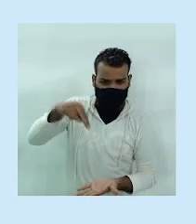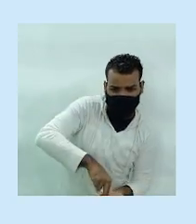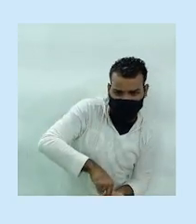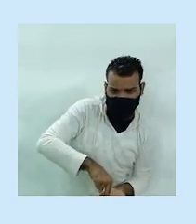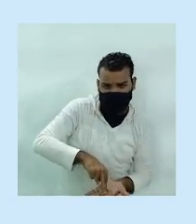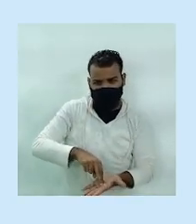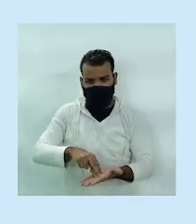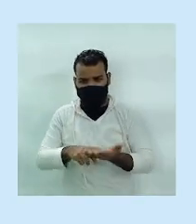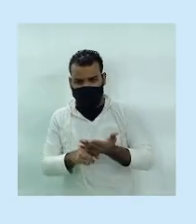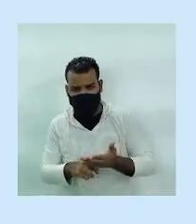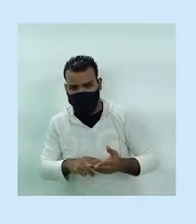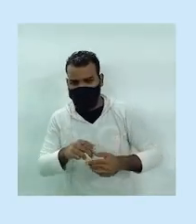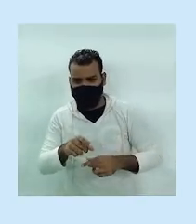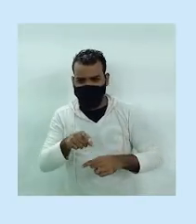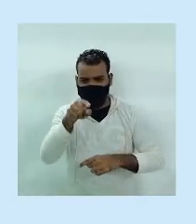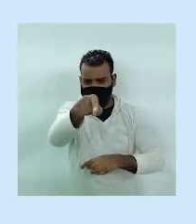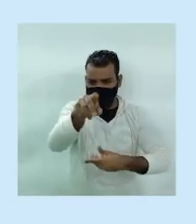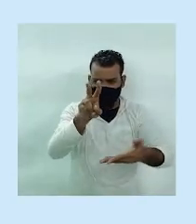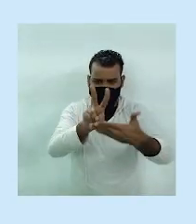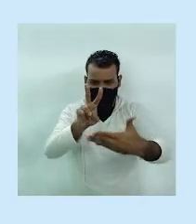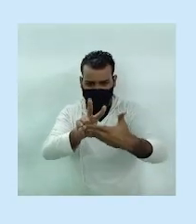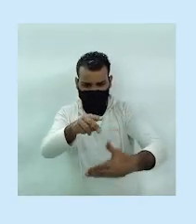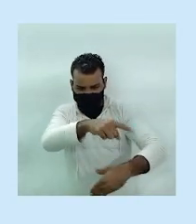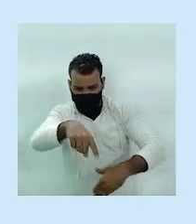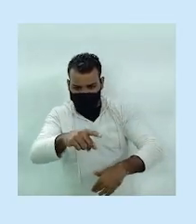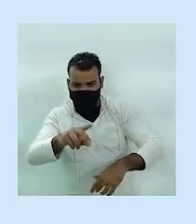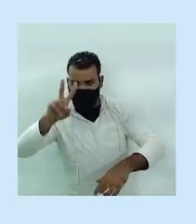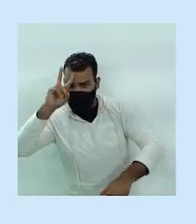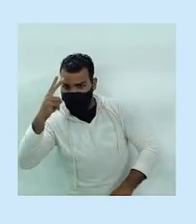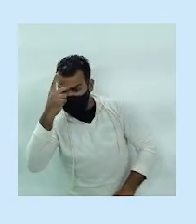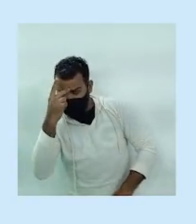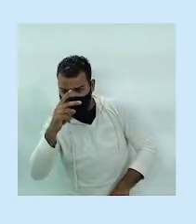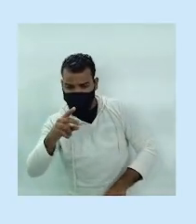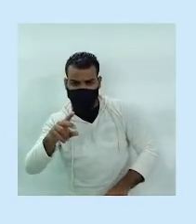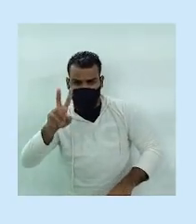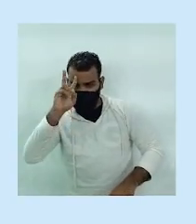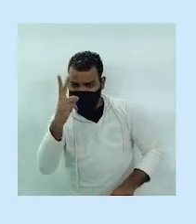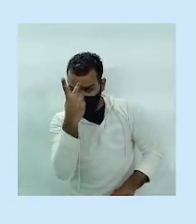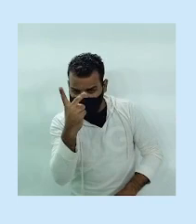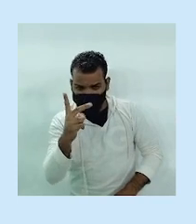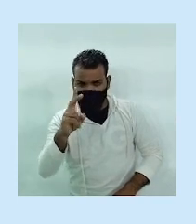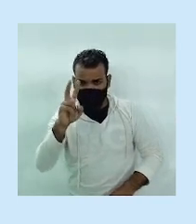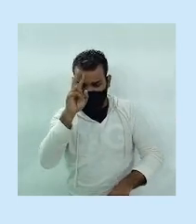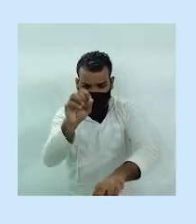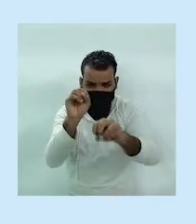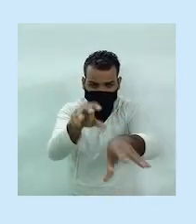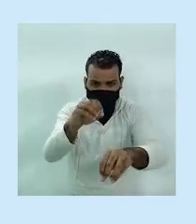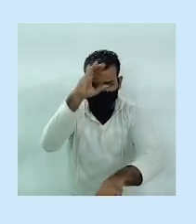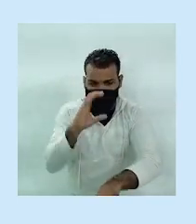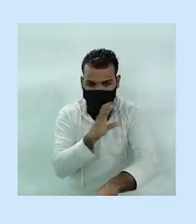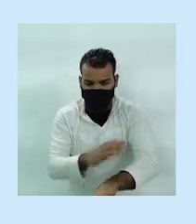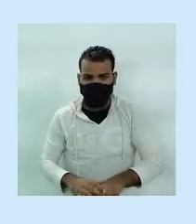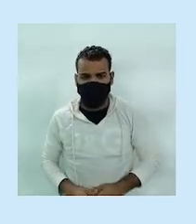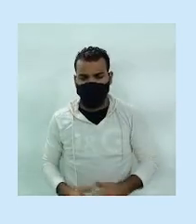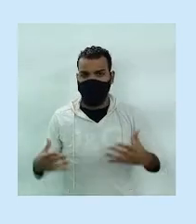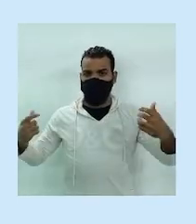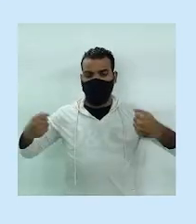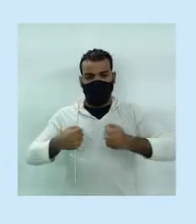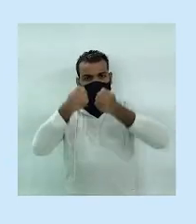de converter estes povos e ensiná-la a doutrina cristã. Aí veio o